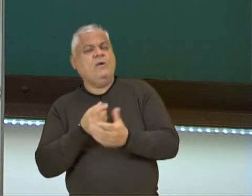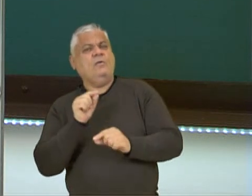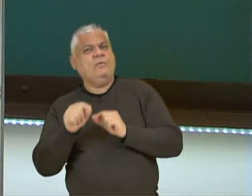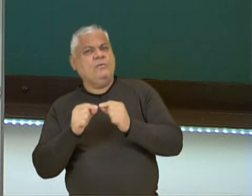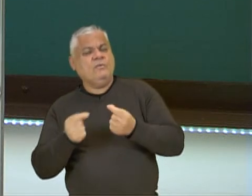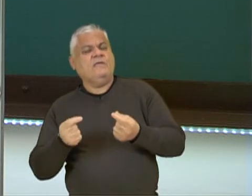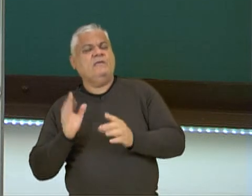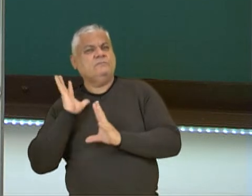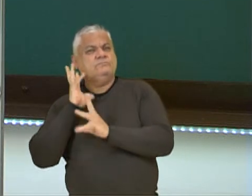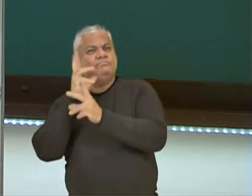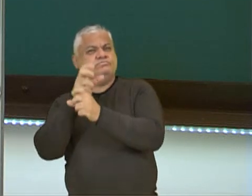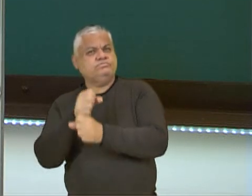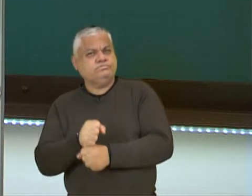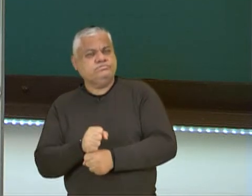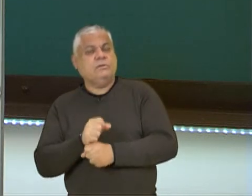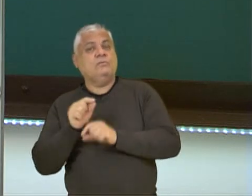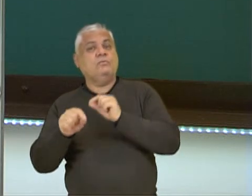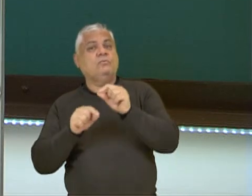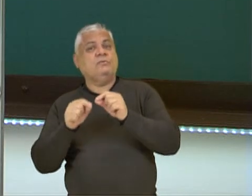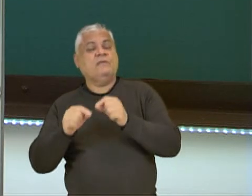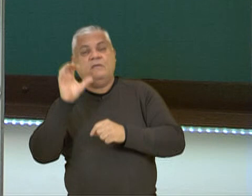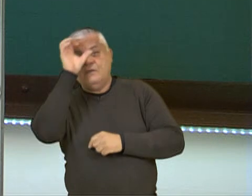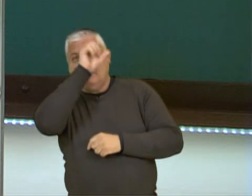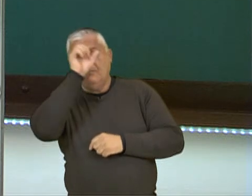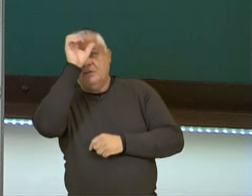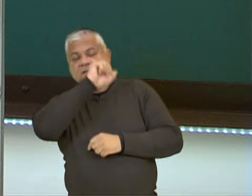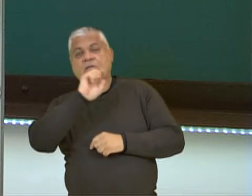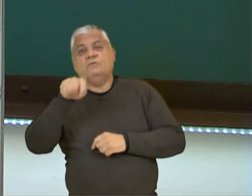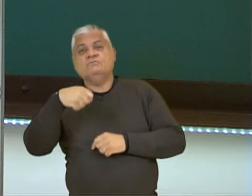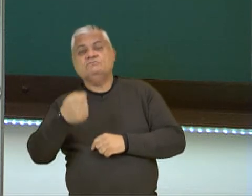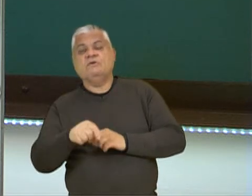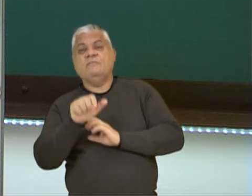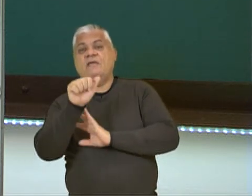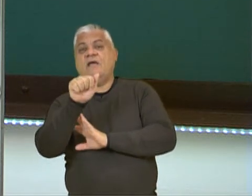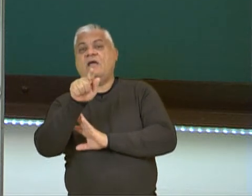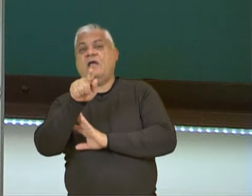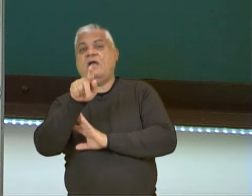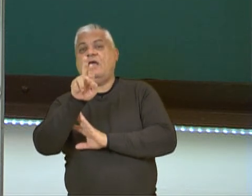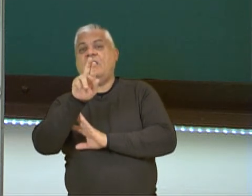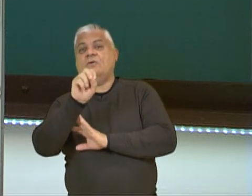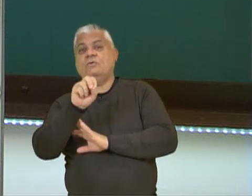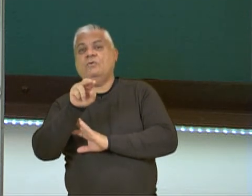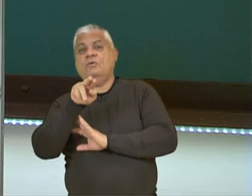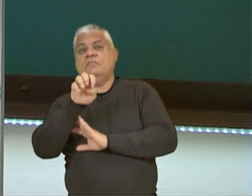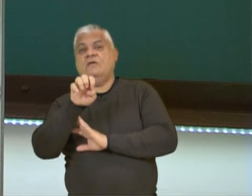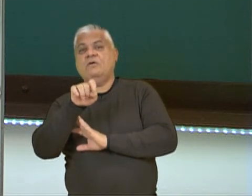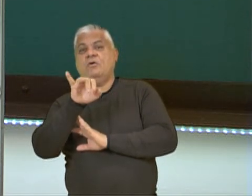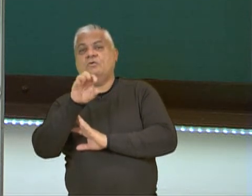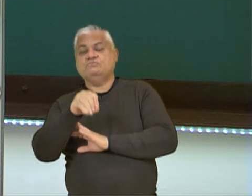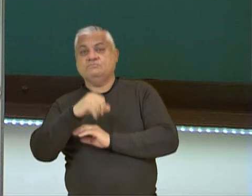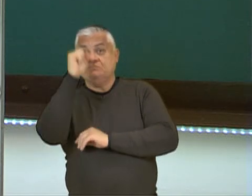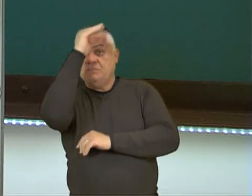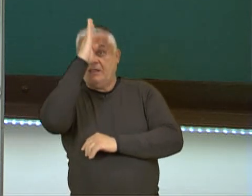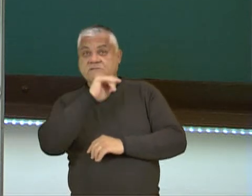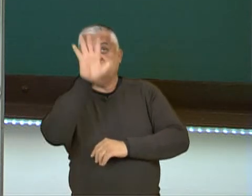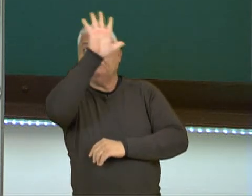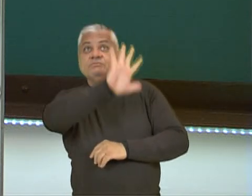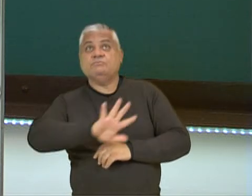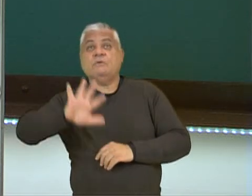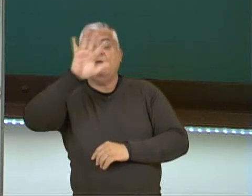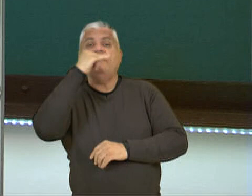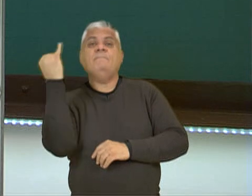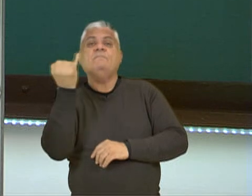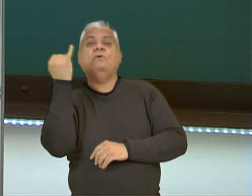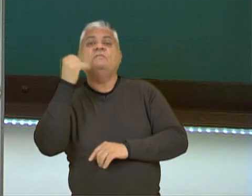numa retomada do que nós trabalhamos aqui sobre o agronegócio do Brasil e qual é a importância dessa